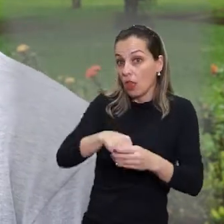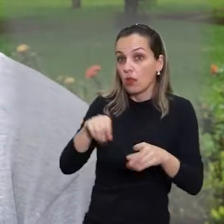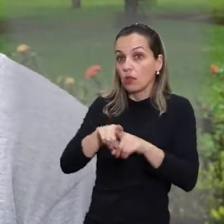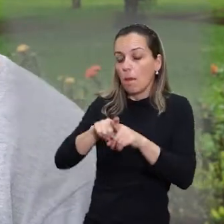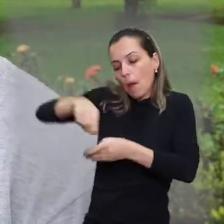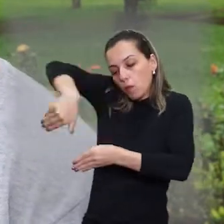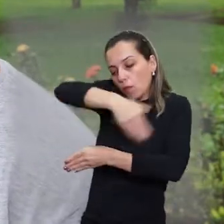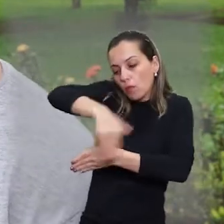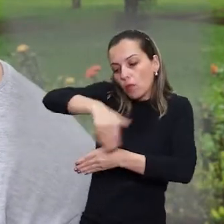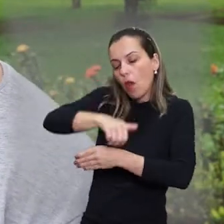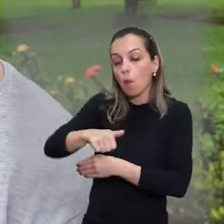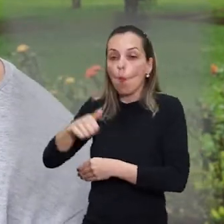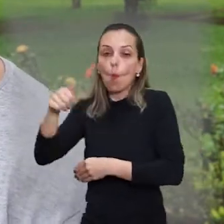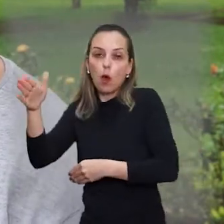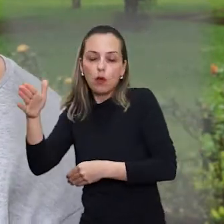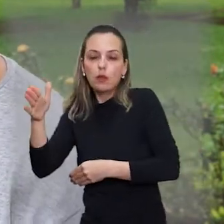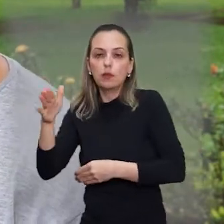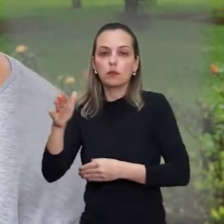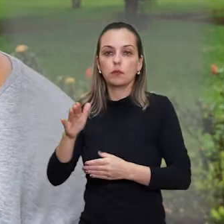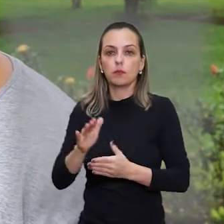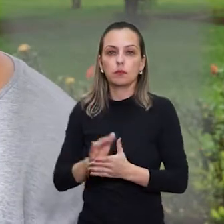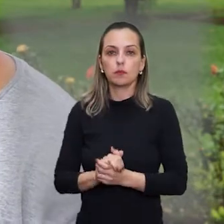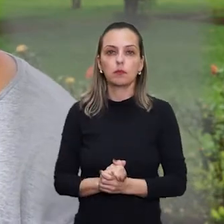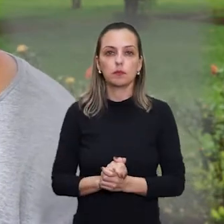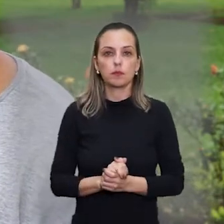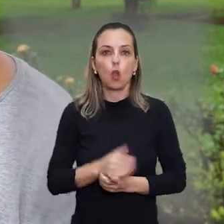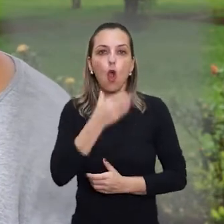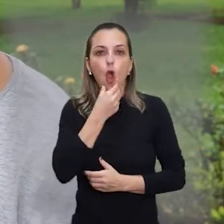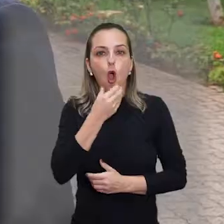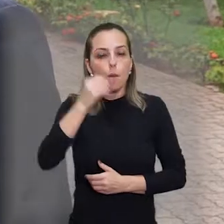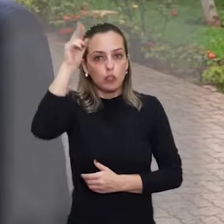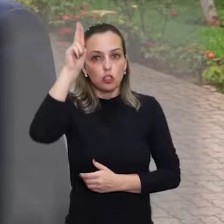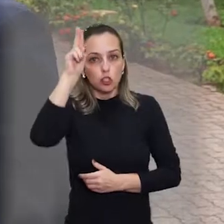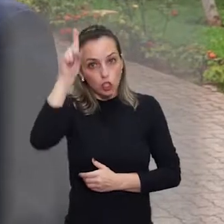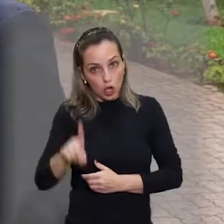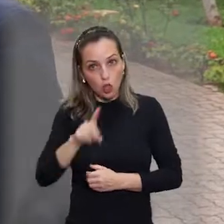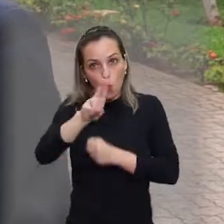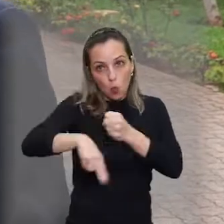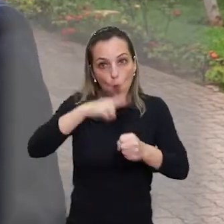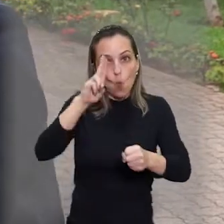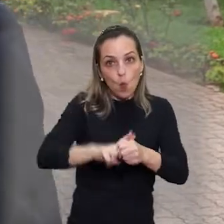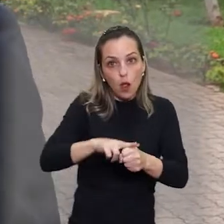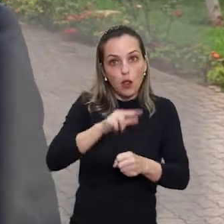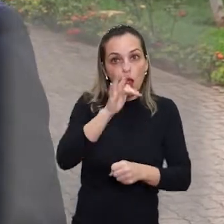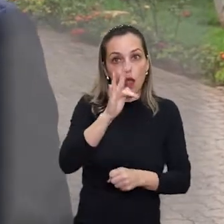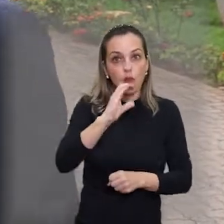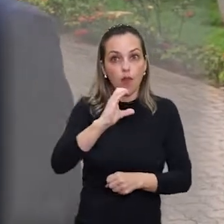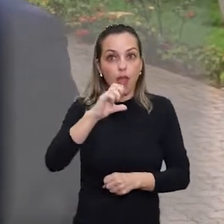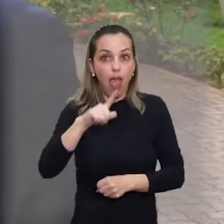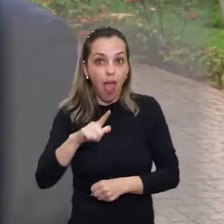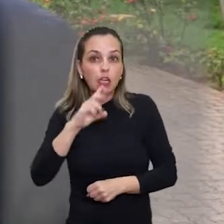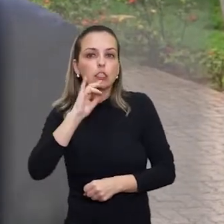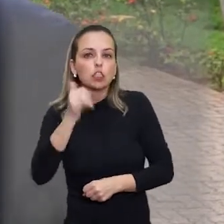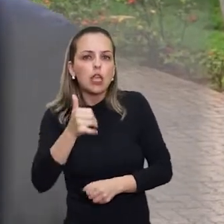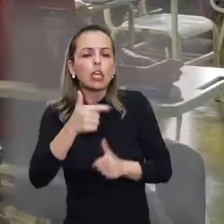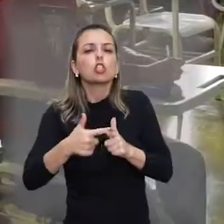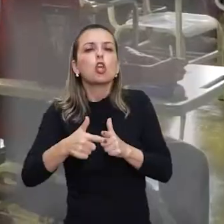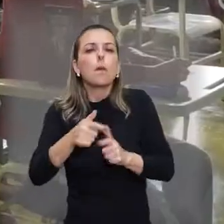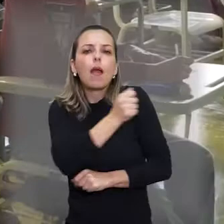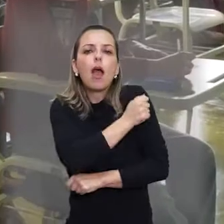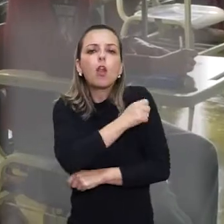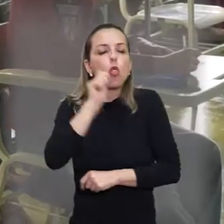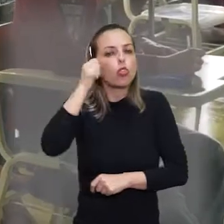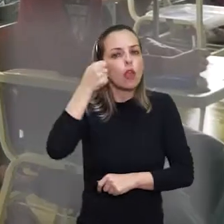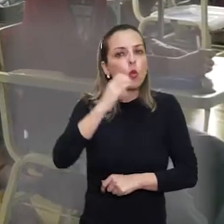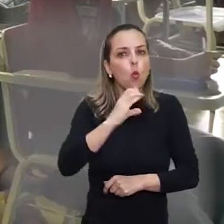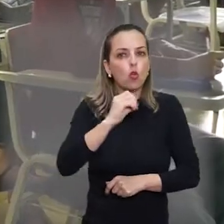alguns professores quanto por outros alunos dentro e fora da faculdade. O diretor da Faculdade de Ciências e Letras aponta outro